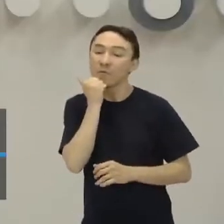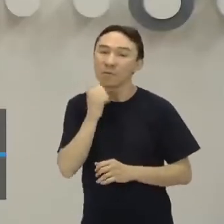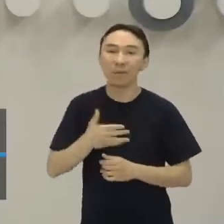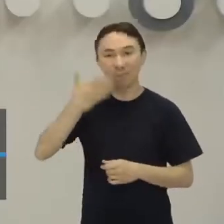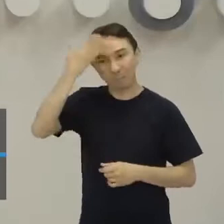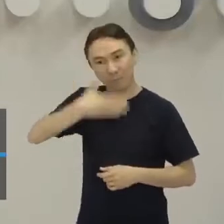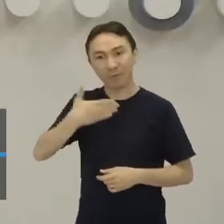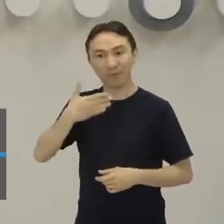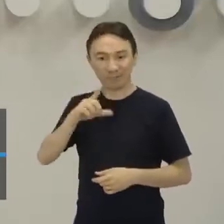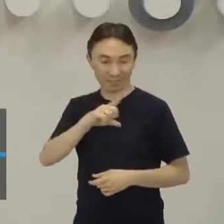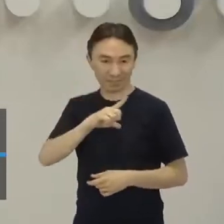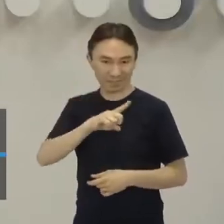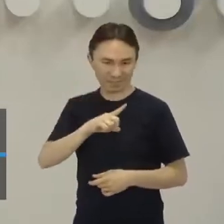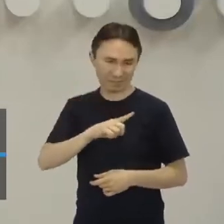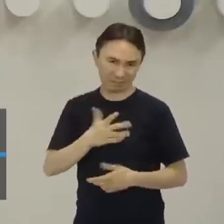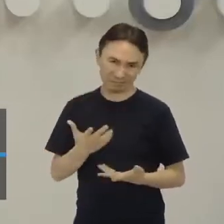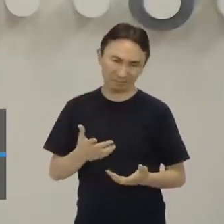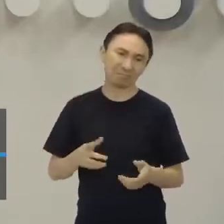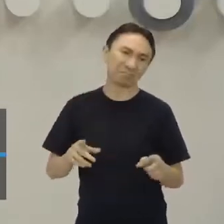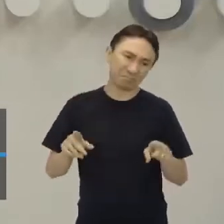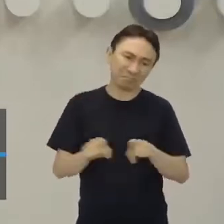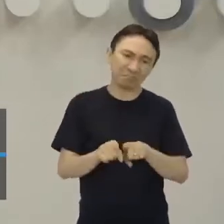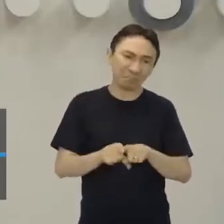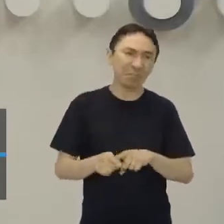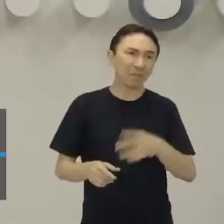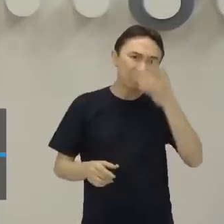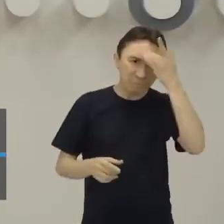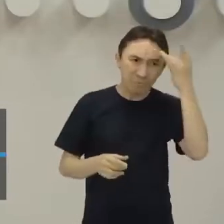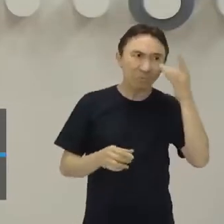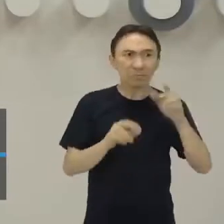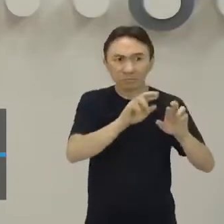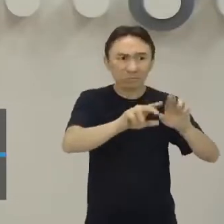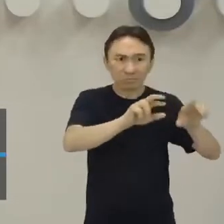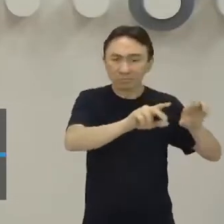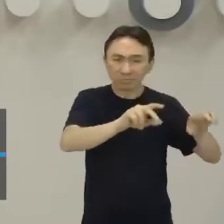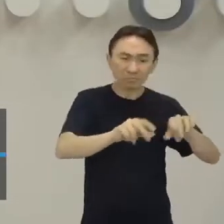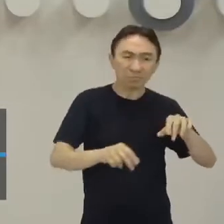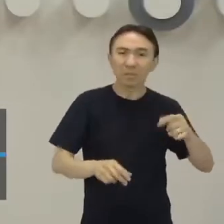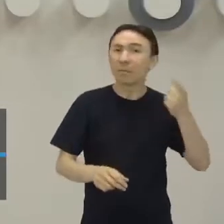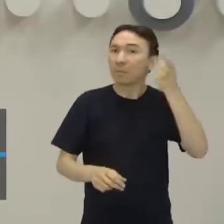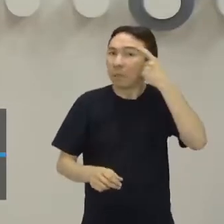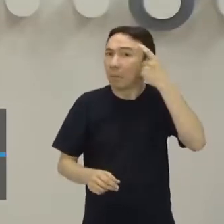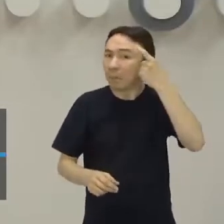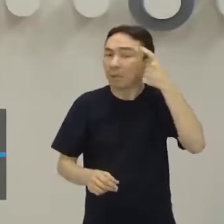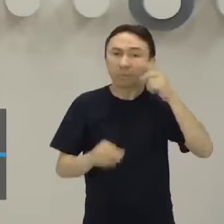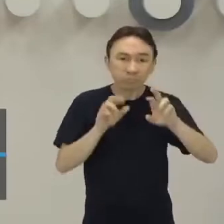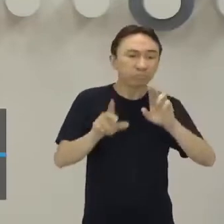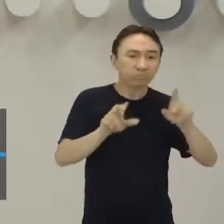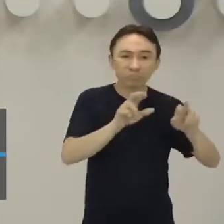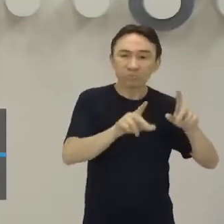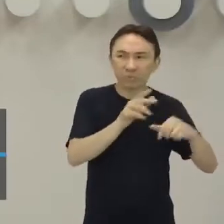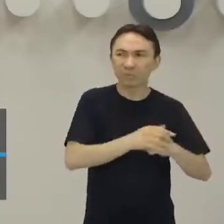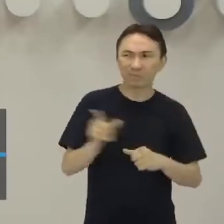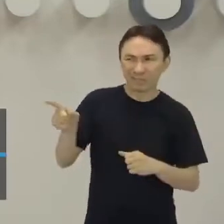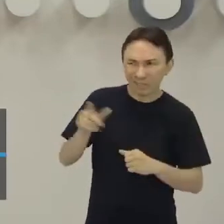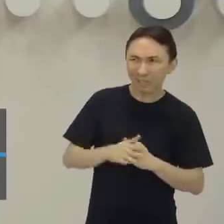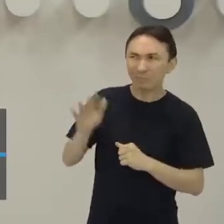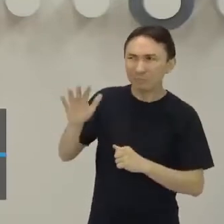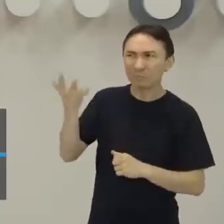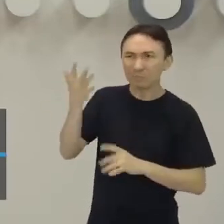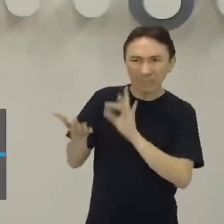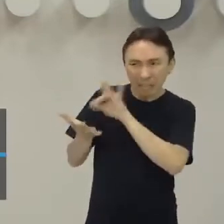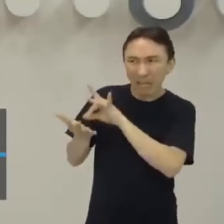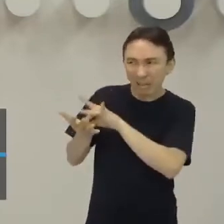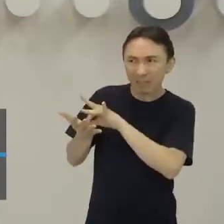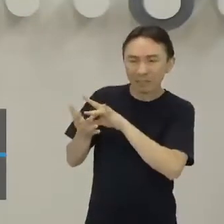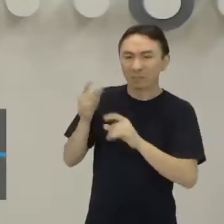as pessoas têm o direito, de pensar diferente ou de falar situações diferentes sobre aquele fato, Lembra que nós mencionamos?